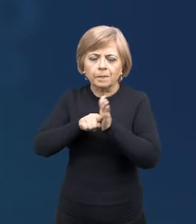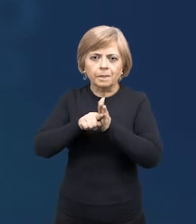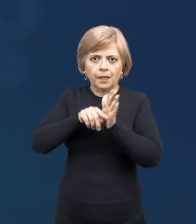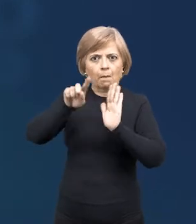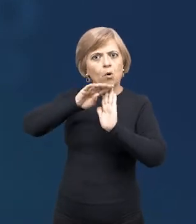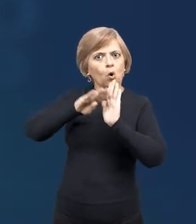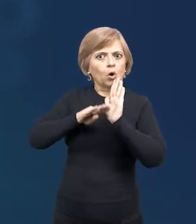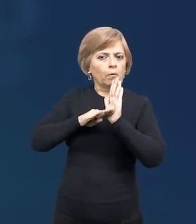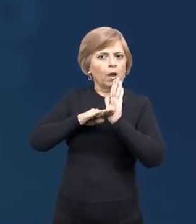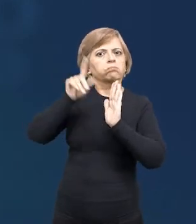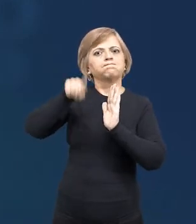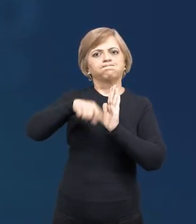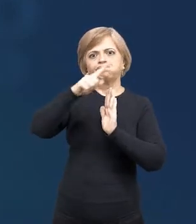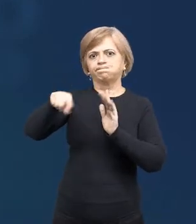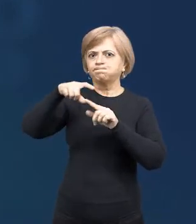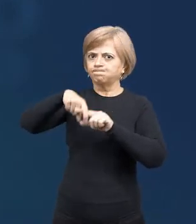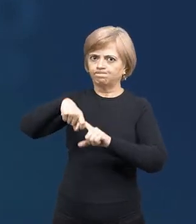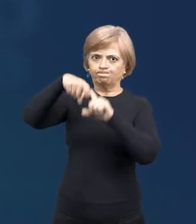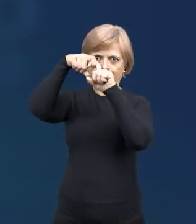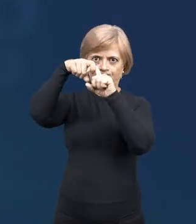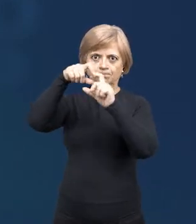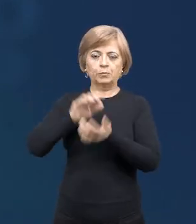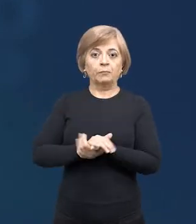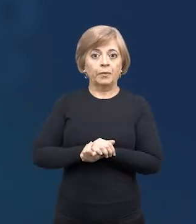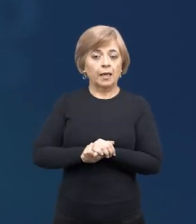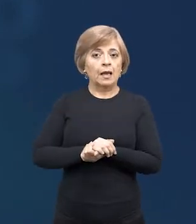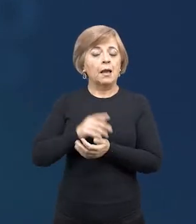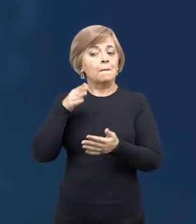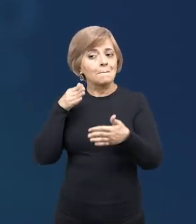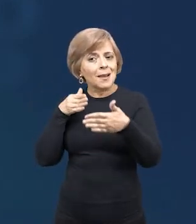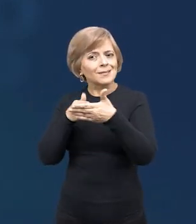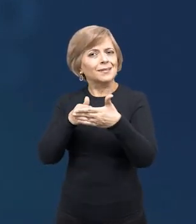não acontecendo, enfim. Mas essas limitações,